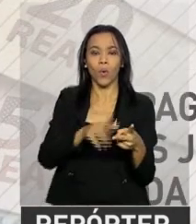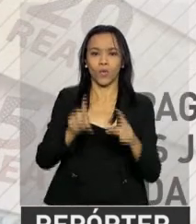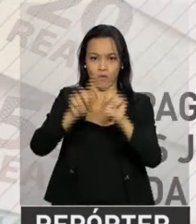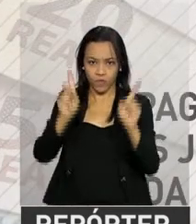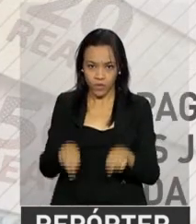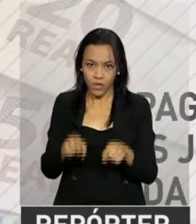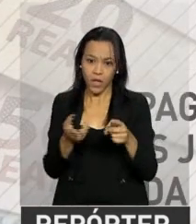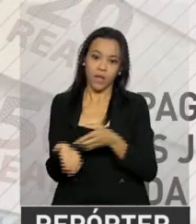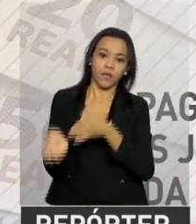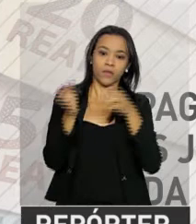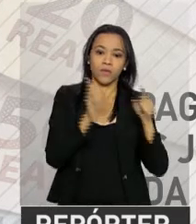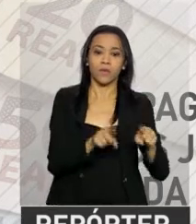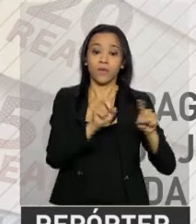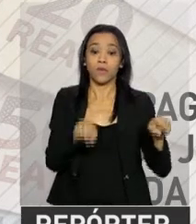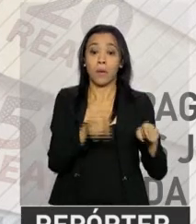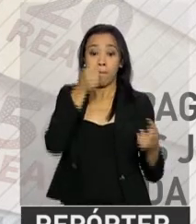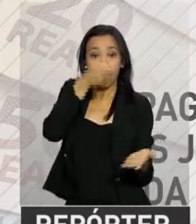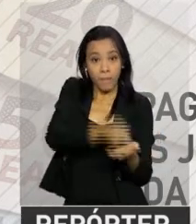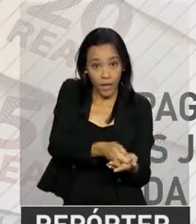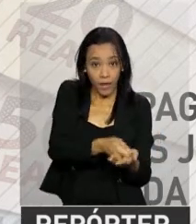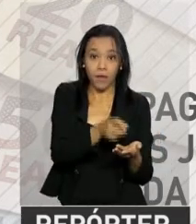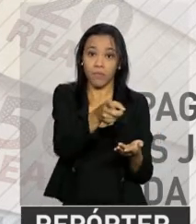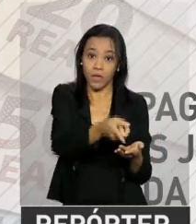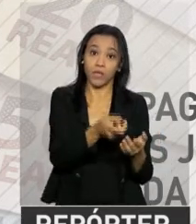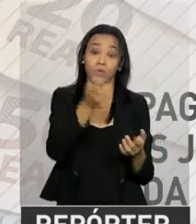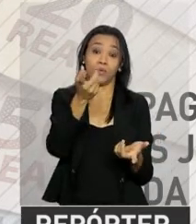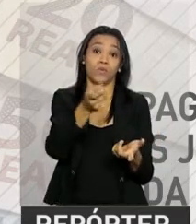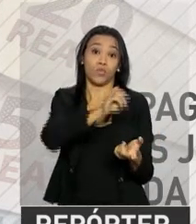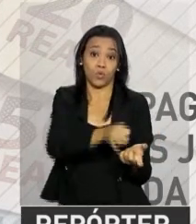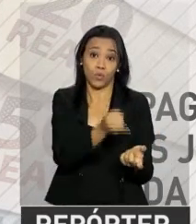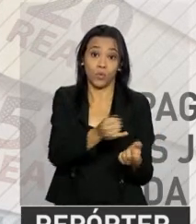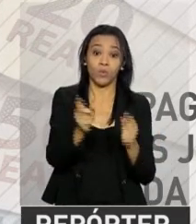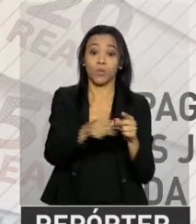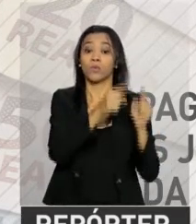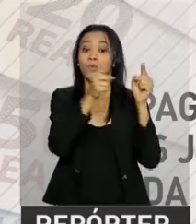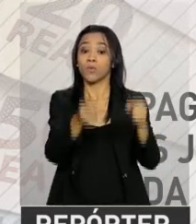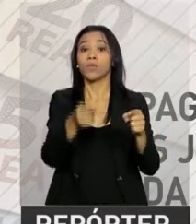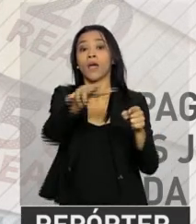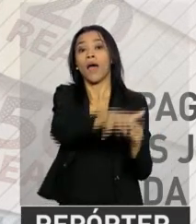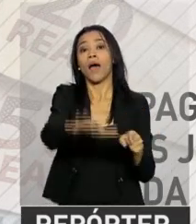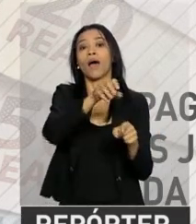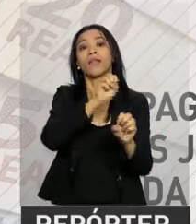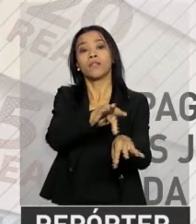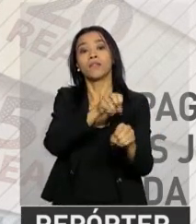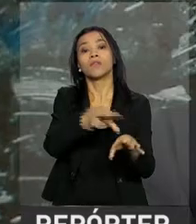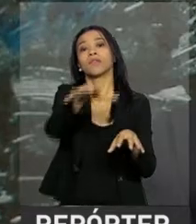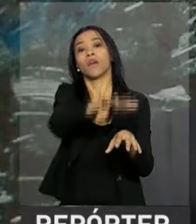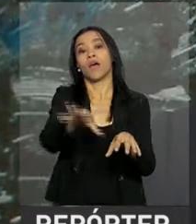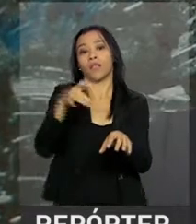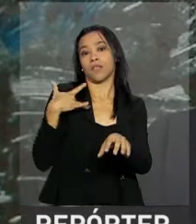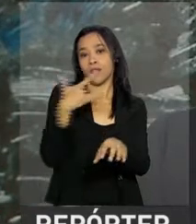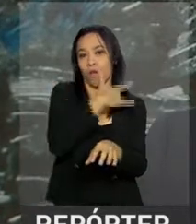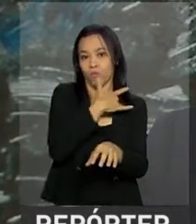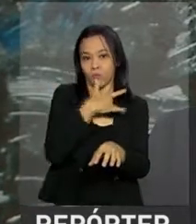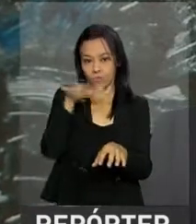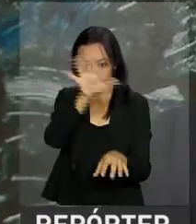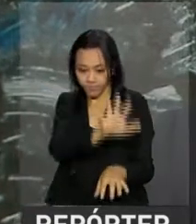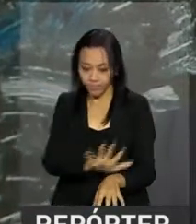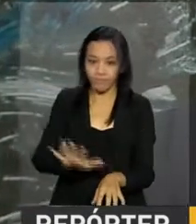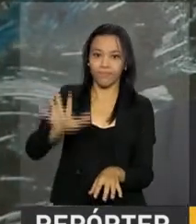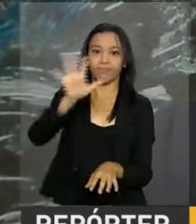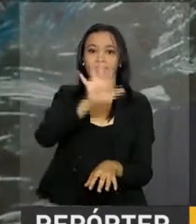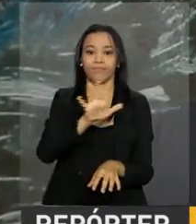ainda existe a parte do pagamento dos juros da dívida pública e as áreas da educação e saúde. Elas são de tal